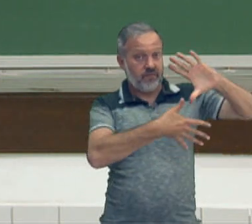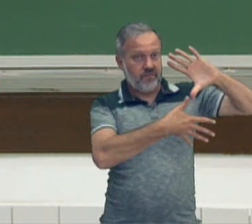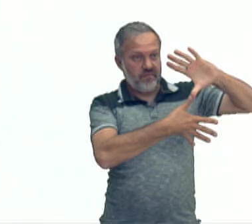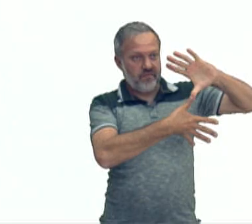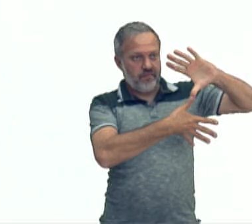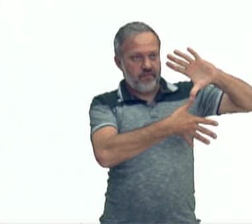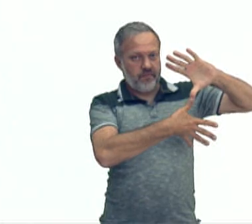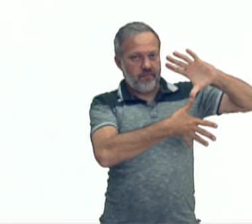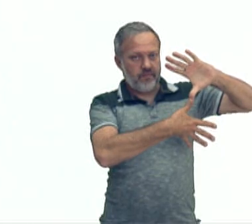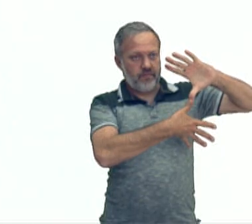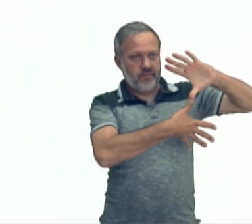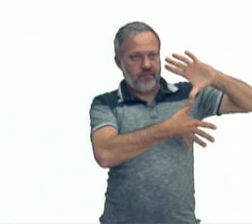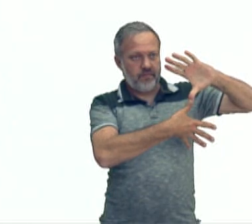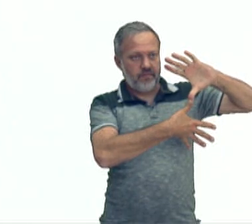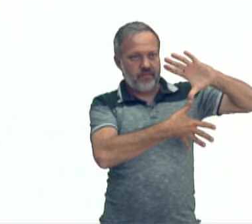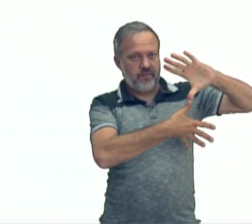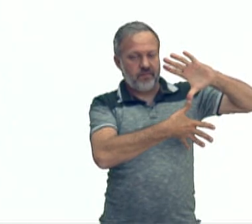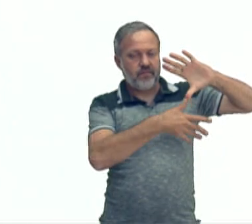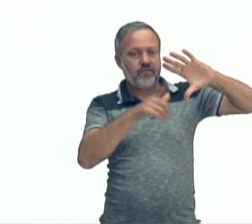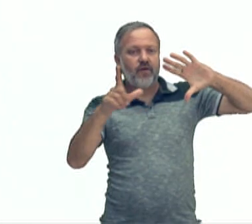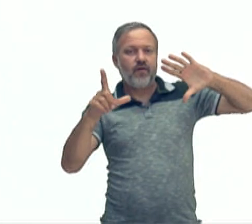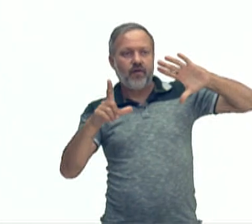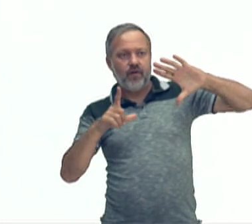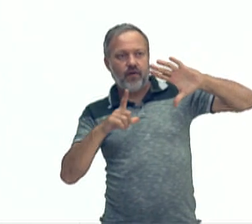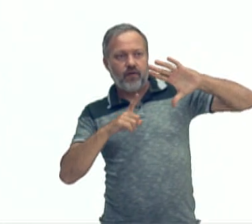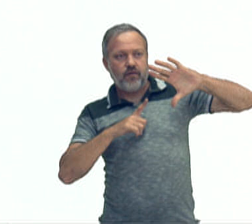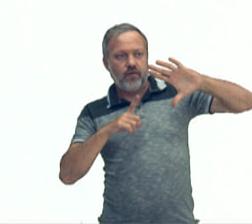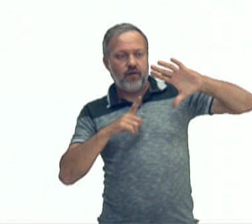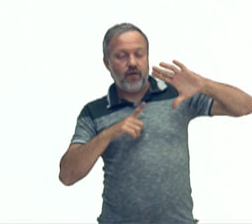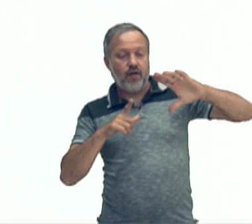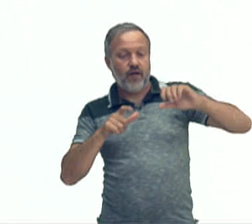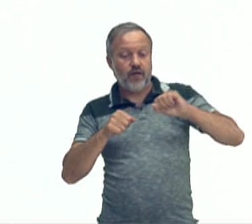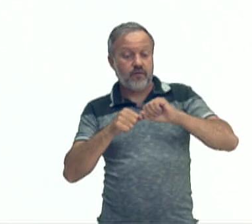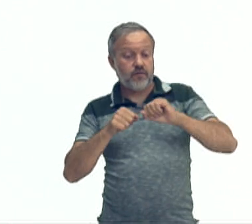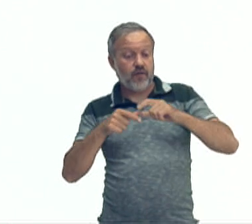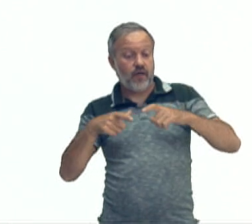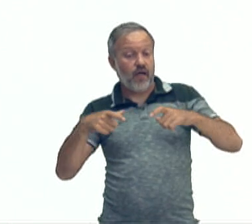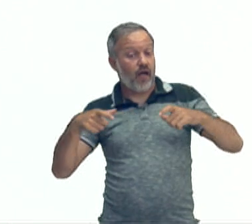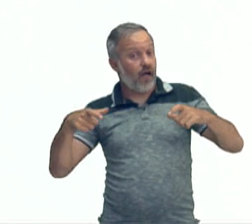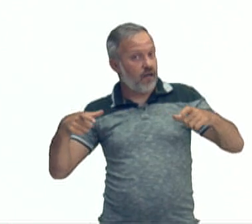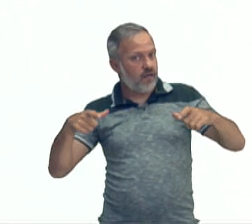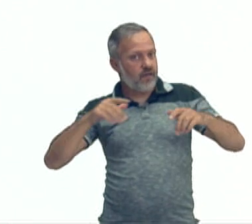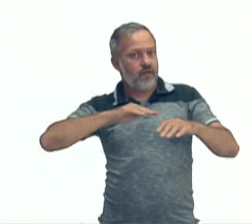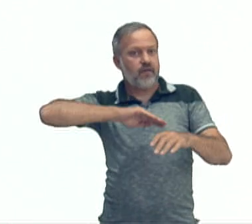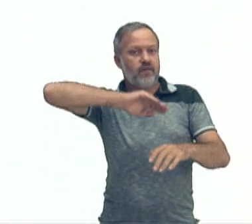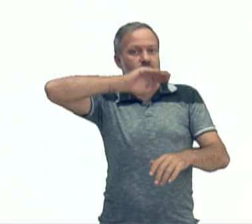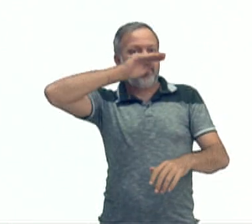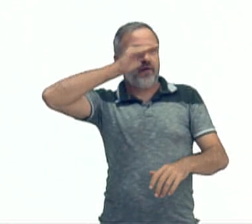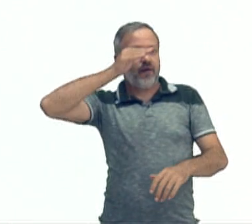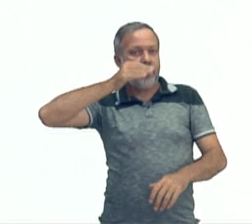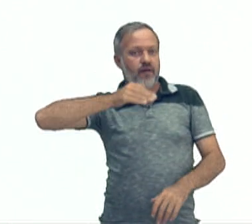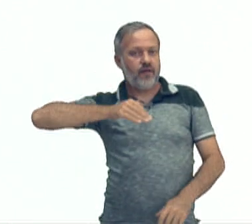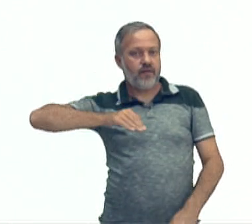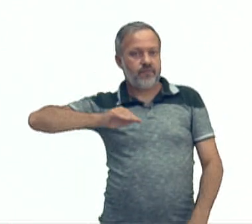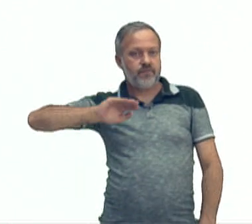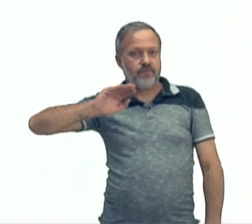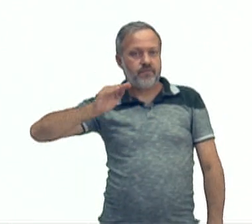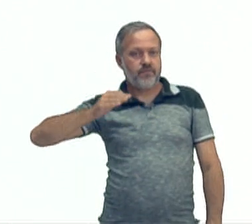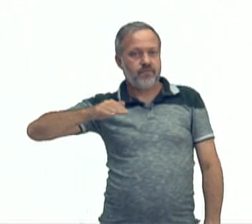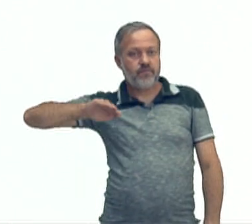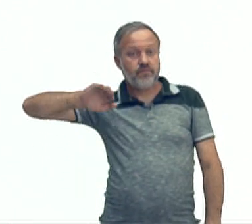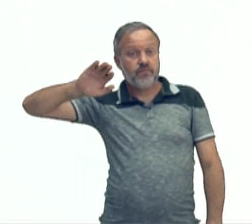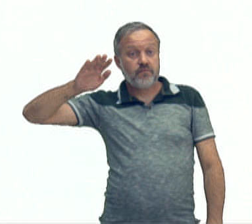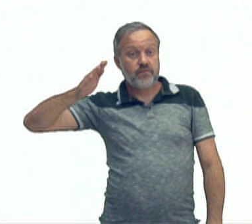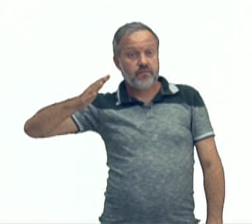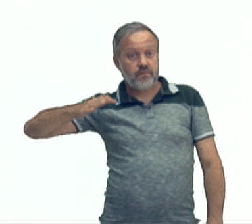da América, né? A gente teria aí, ó, as grandes cadeias de montanha. De um lado da América, você tem